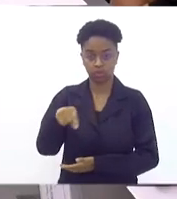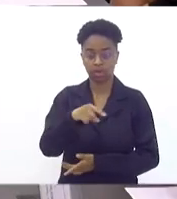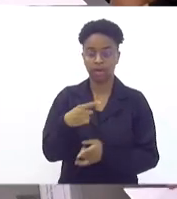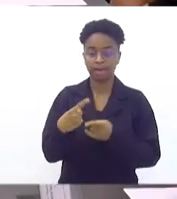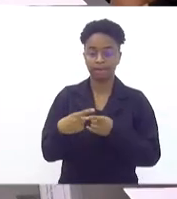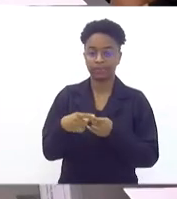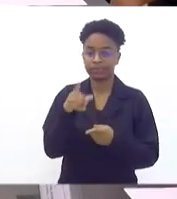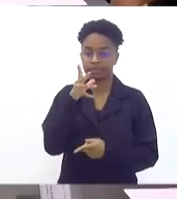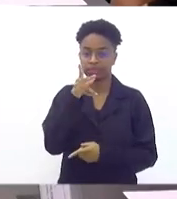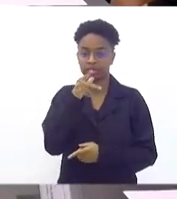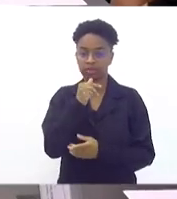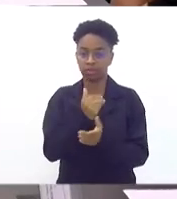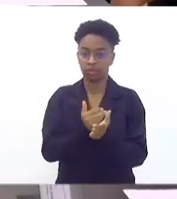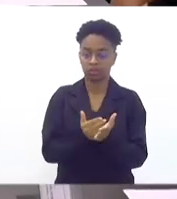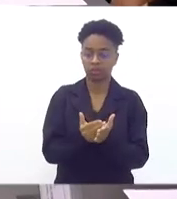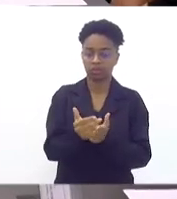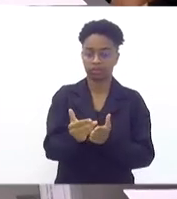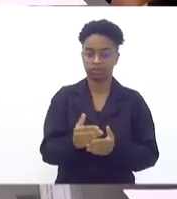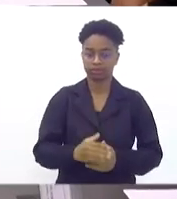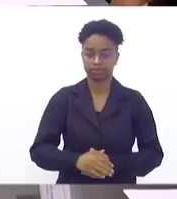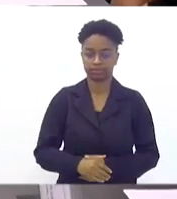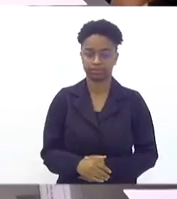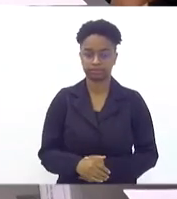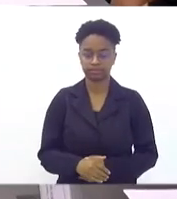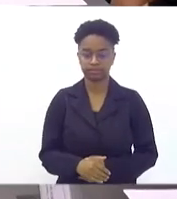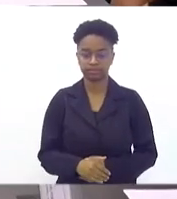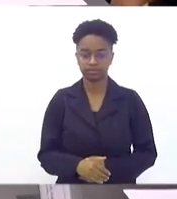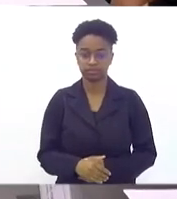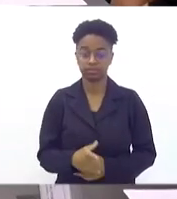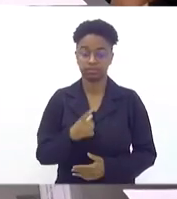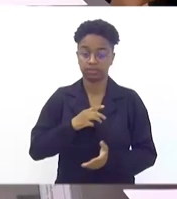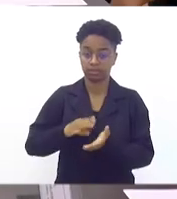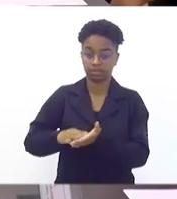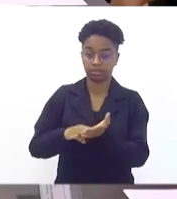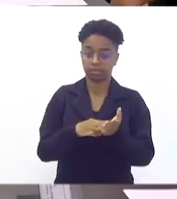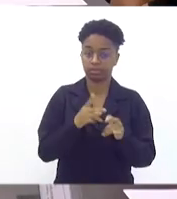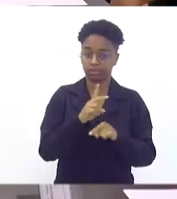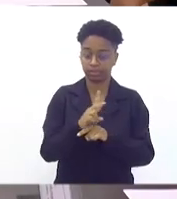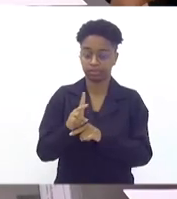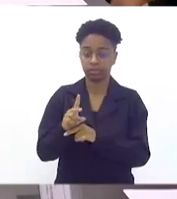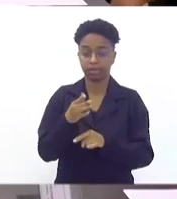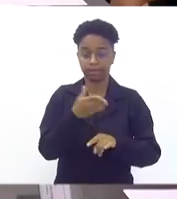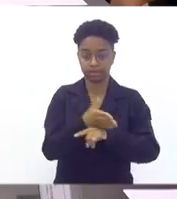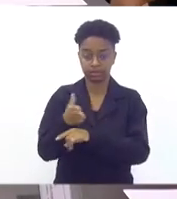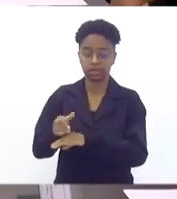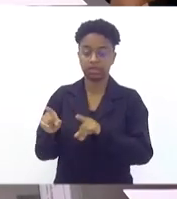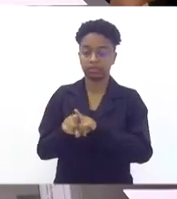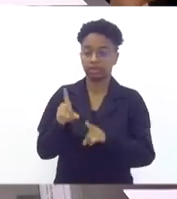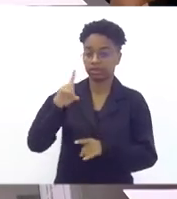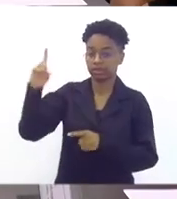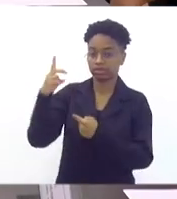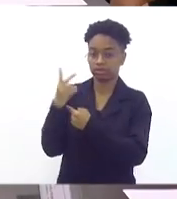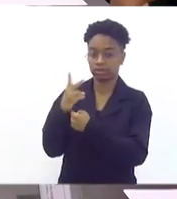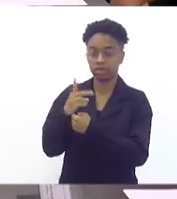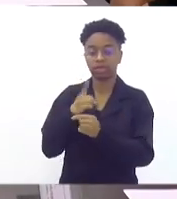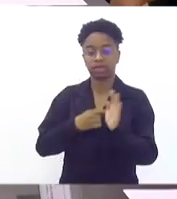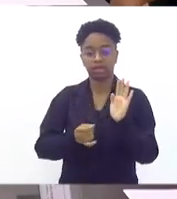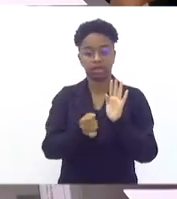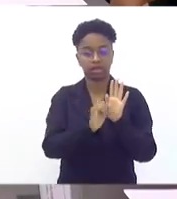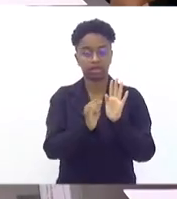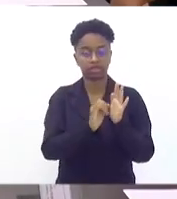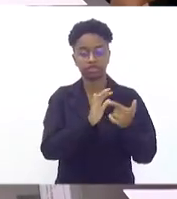pela demora no início dos trabalhos havendo o número legal sobre a proteção de Deus conforme edital de